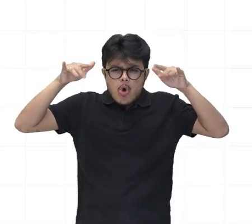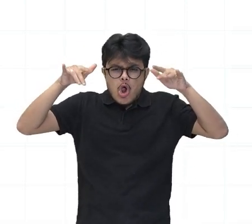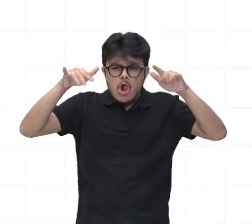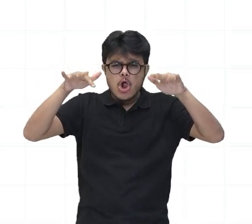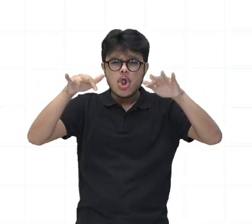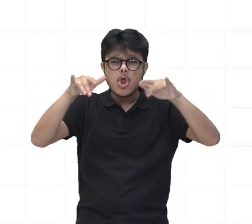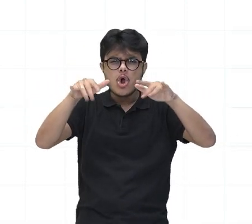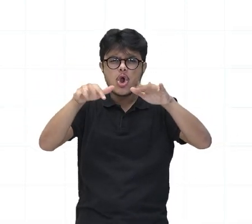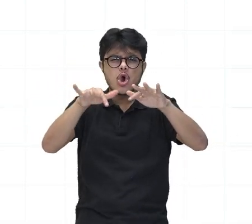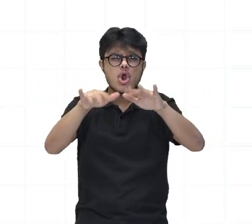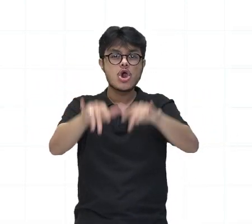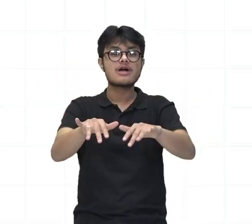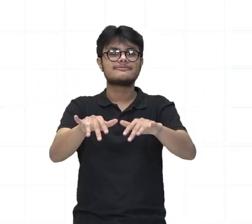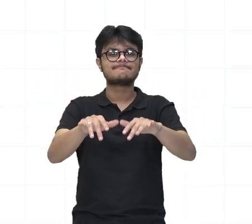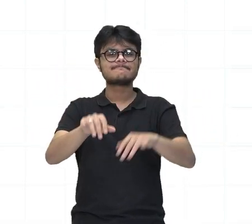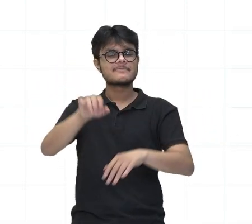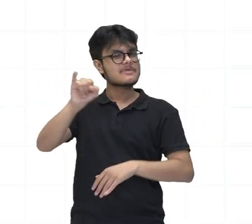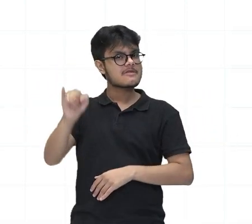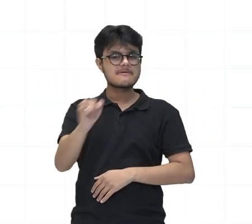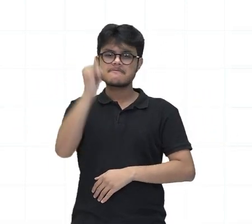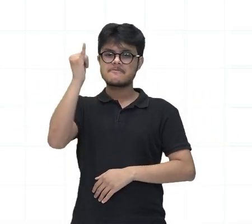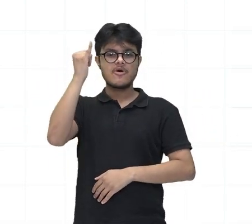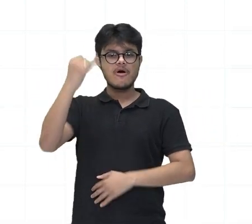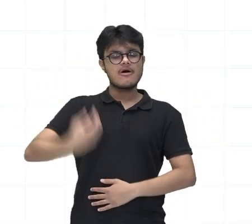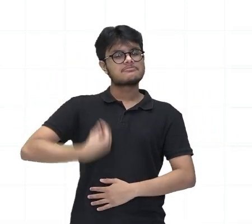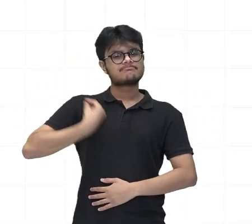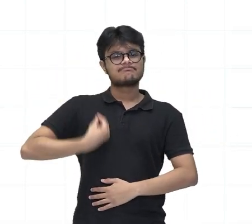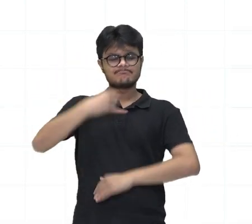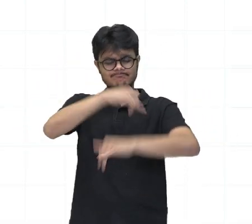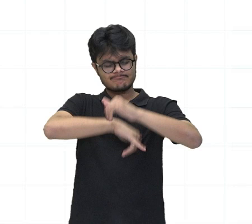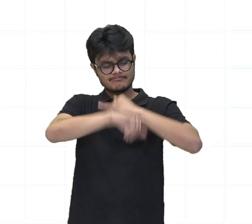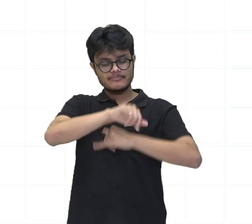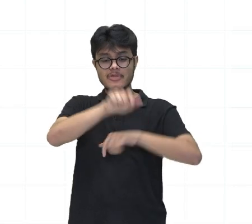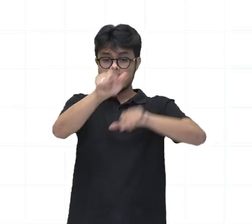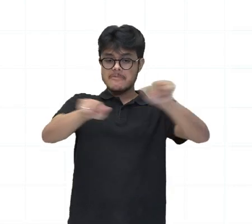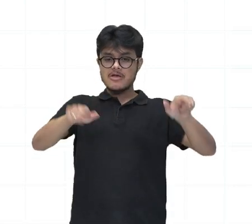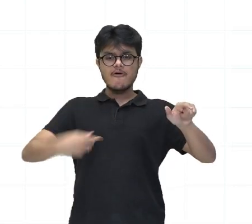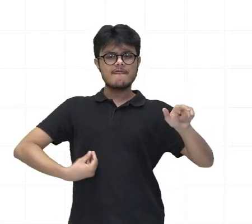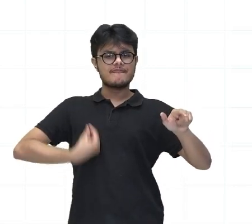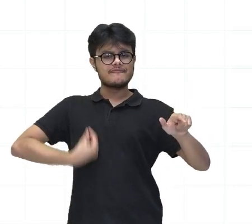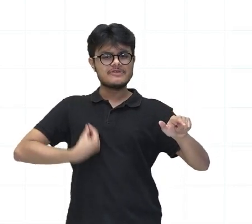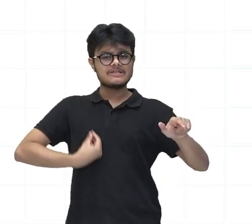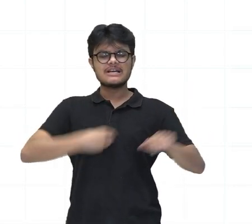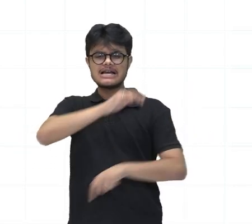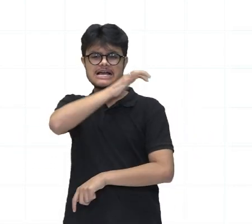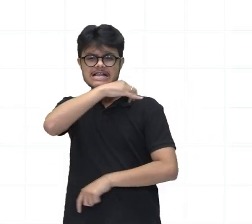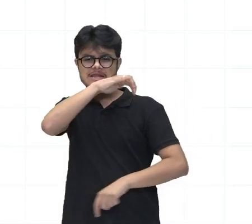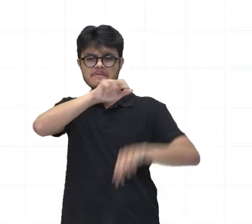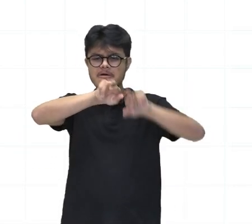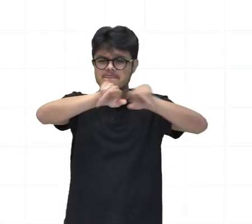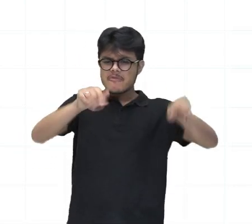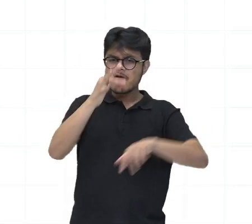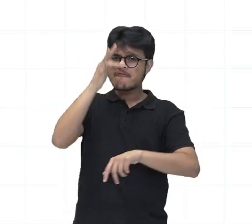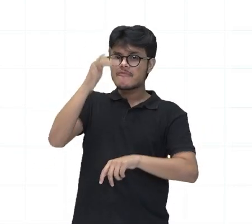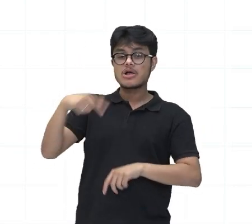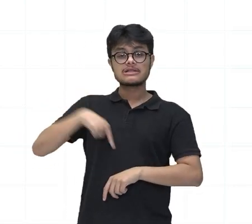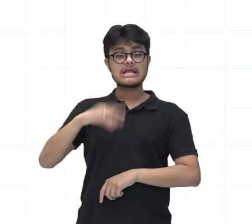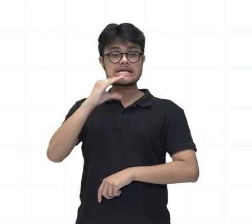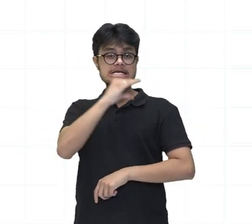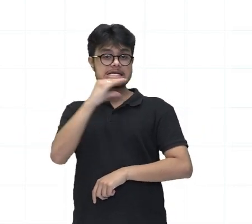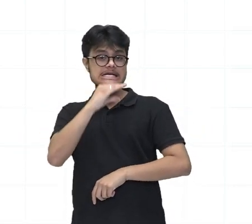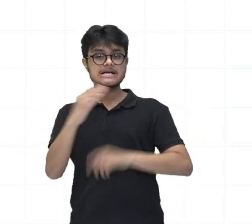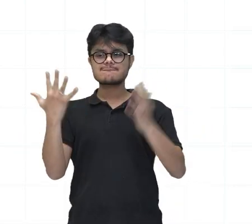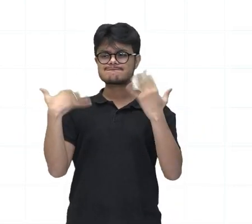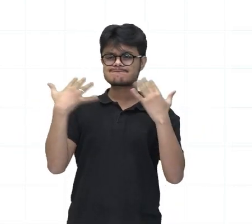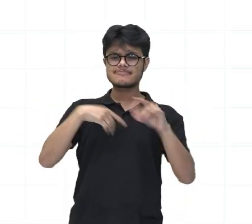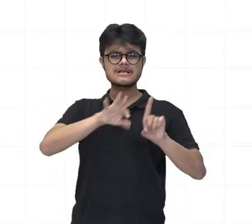A energia é crucial para sustentar a vida na Terra, fornecendo calor e